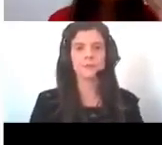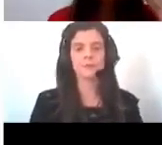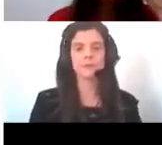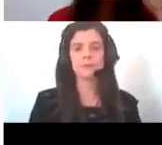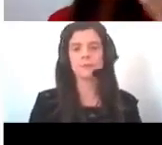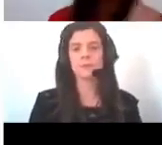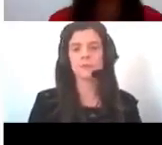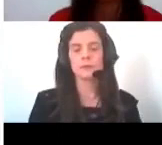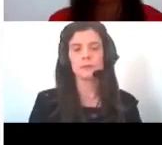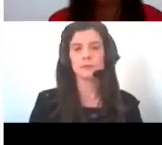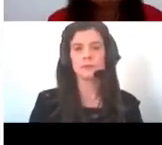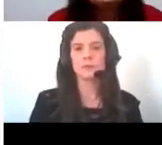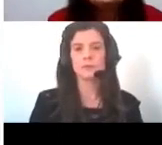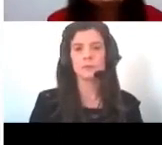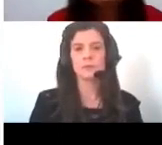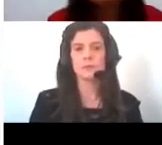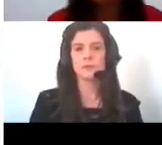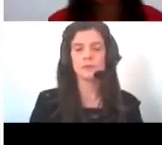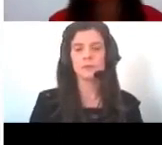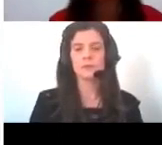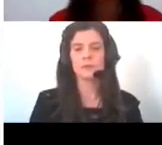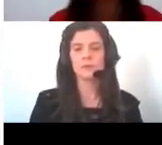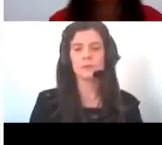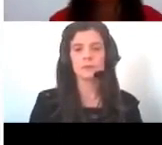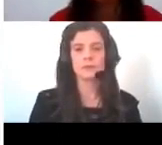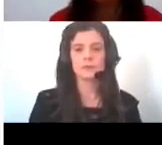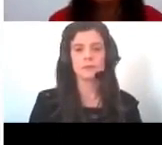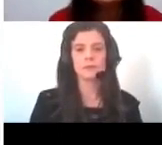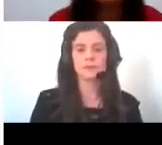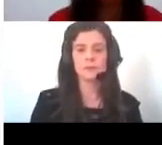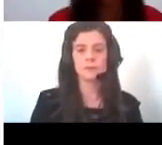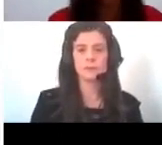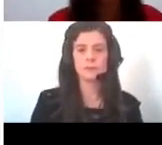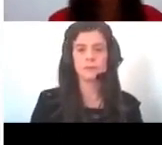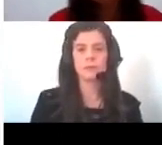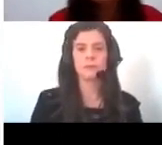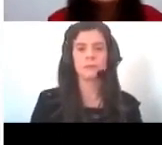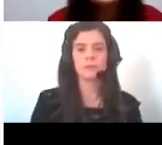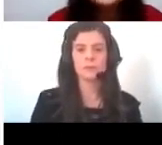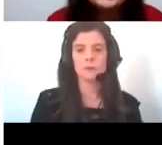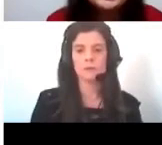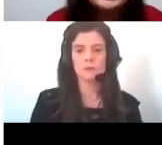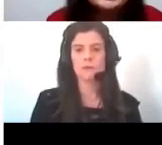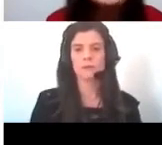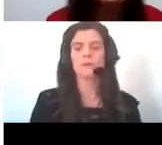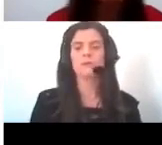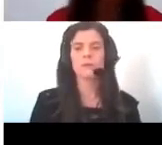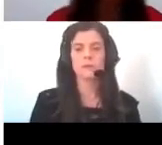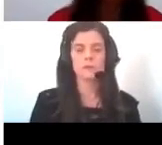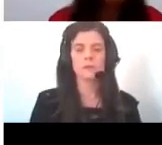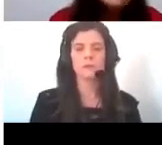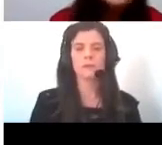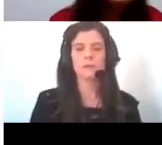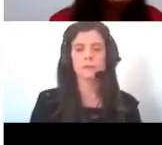Na Secretaria Municipal de Economia e Finanças, nós temos como secretário Everson Demarque, também é um servidor de carreira